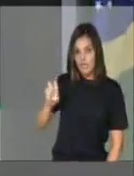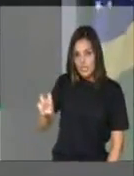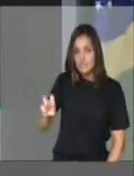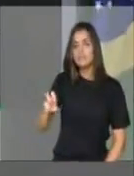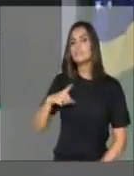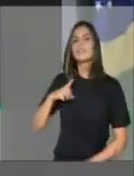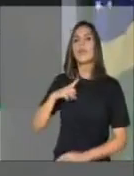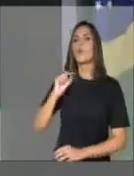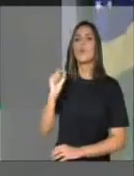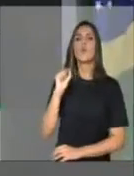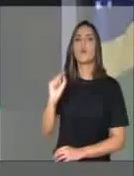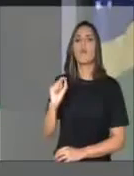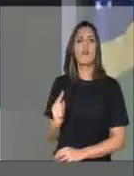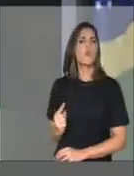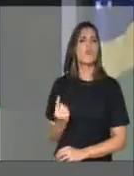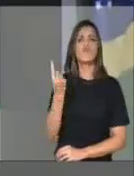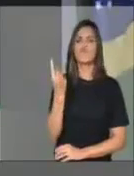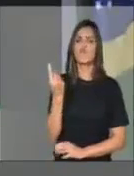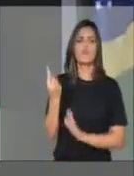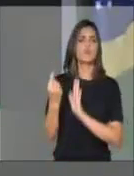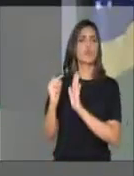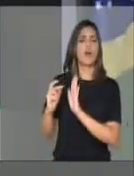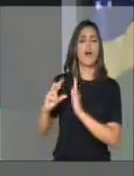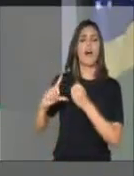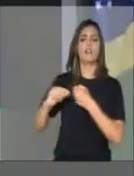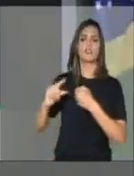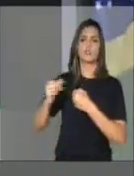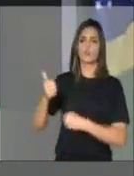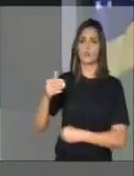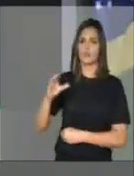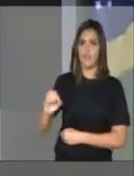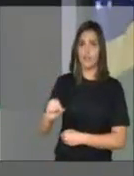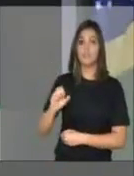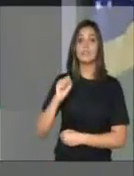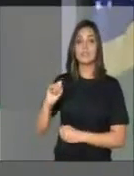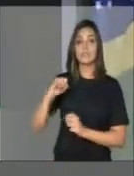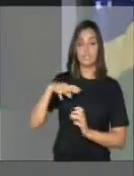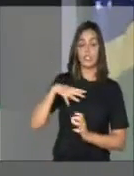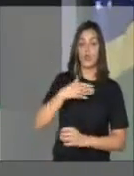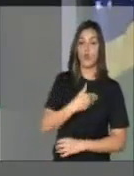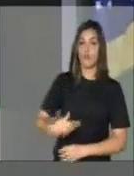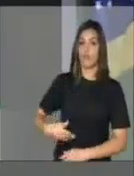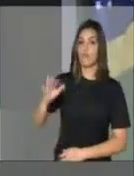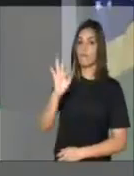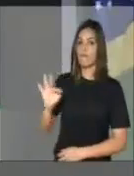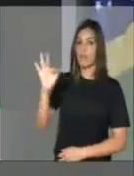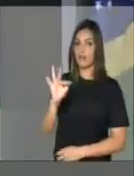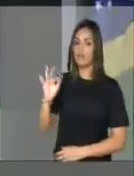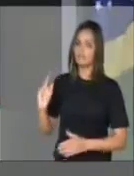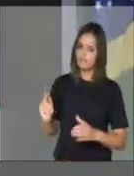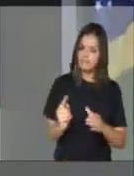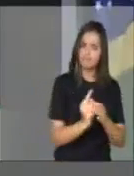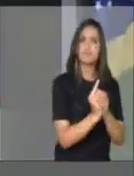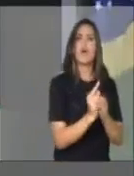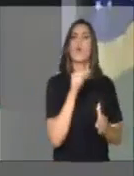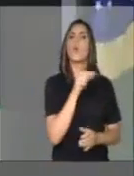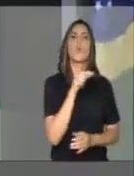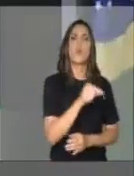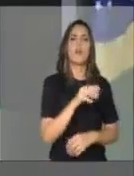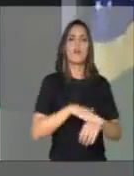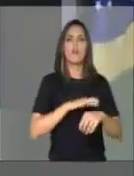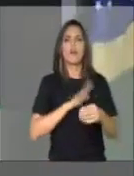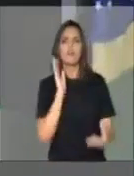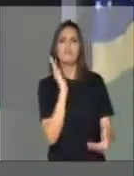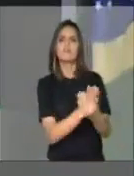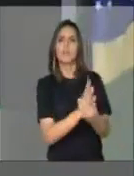13.170/2015, contém-se em um único de seus dispositivos, seu artigo 10, que prevê que a União seja intimada de sentenças